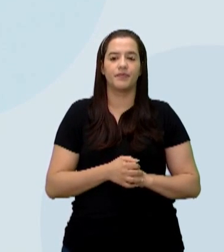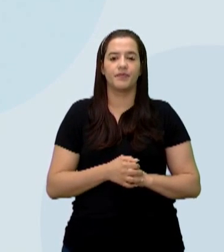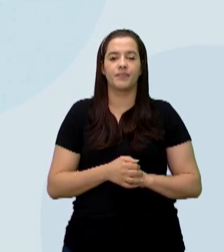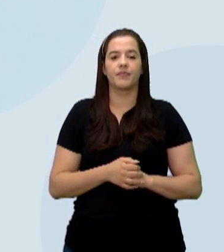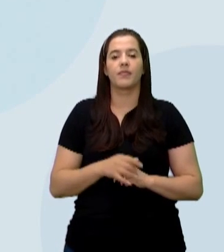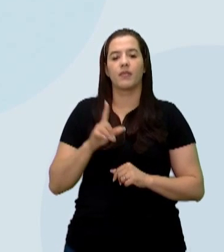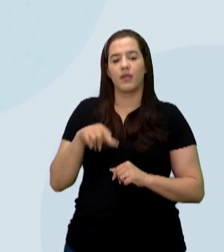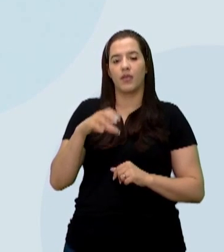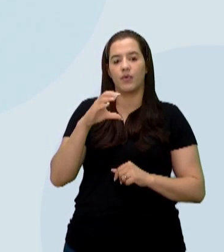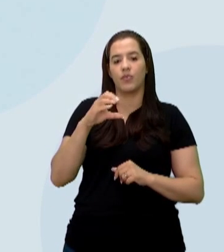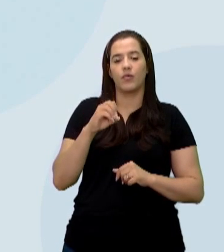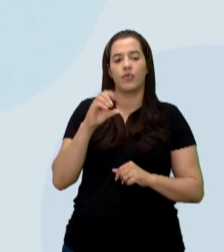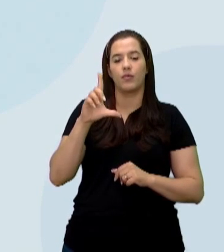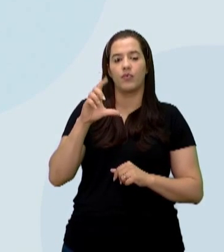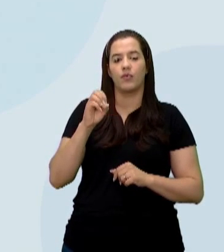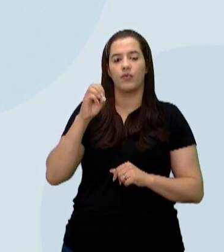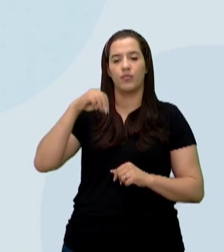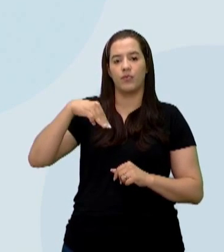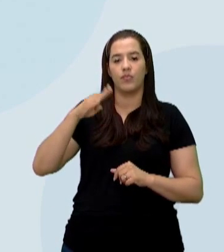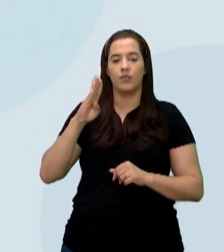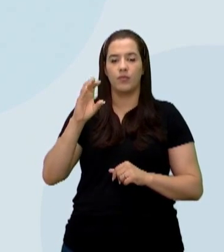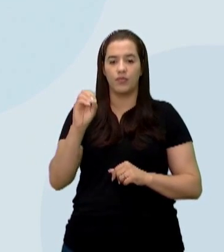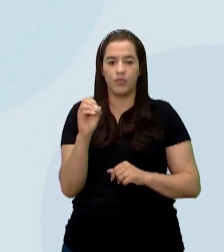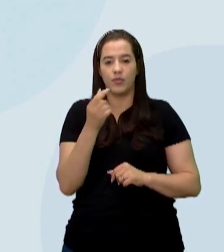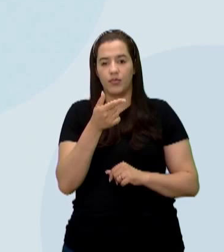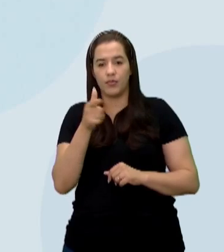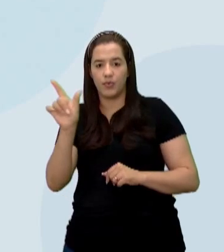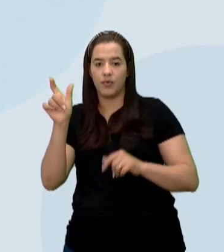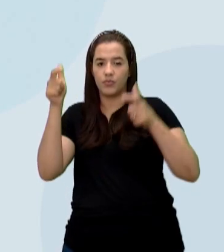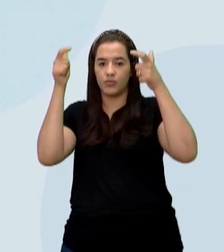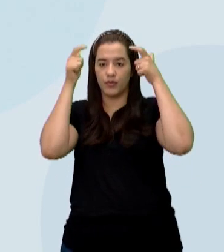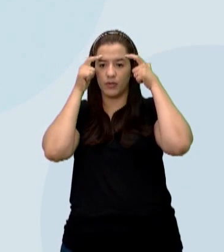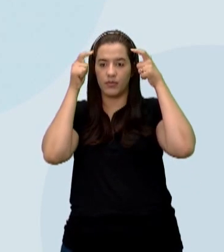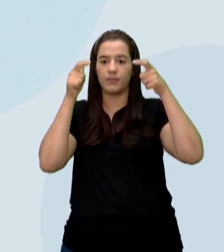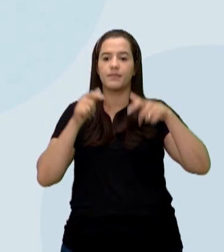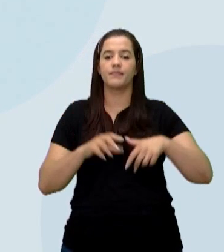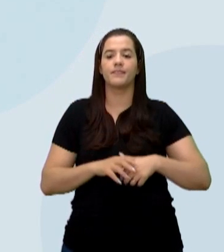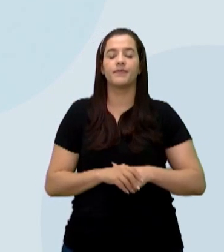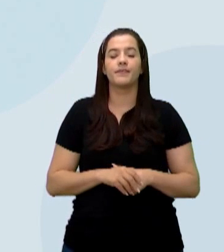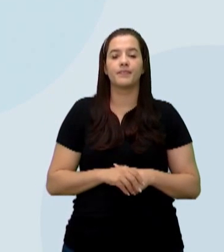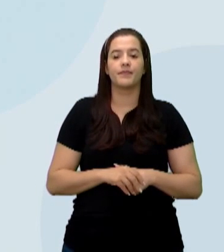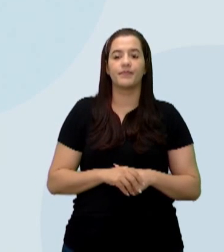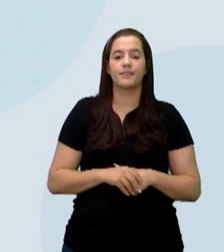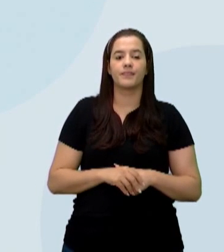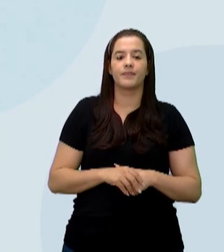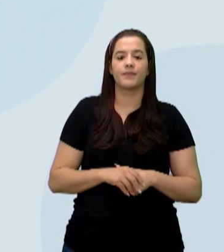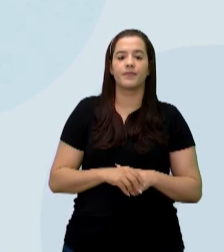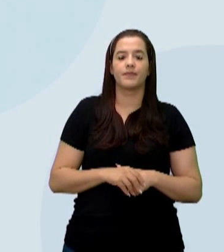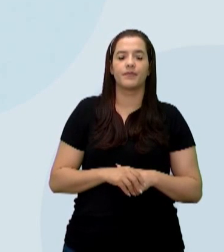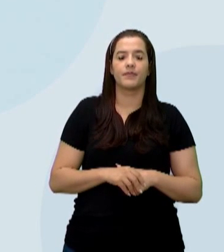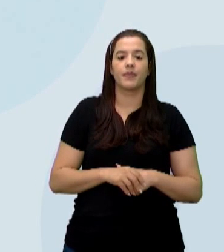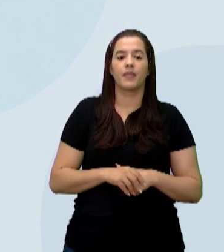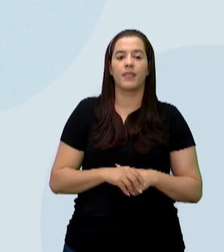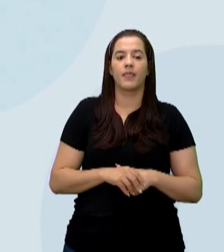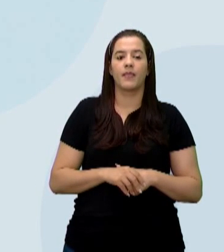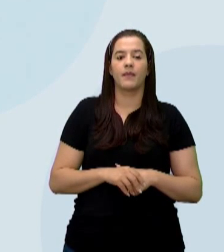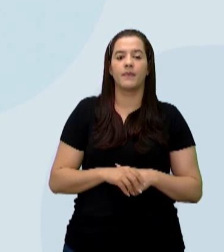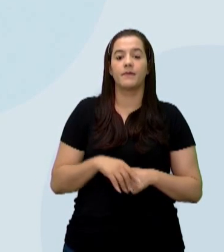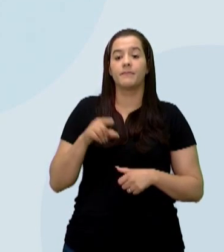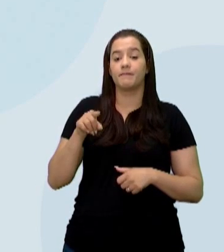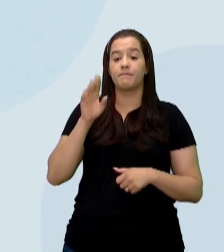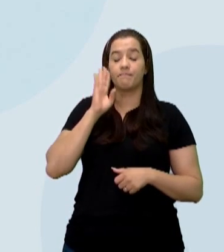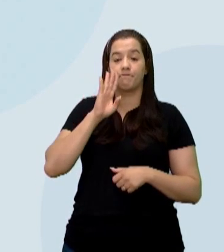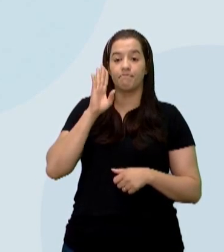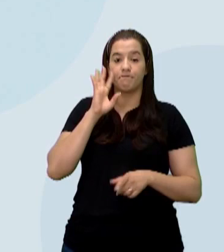se dirigindo a outra personagem, aqui um rei. Próximo slide. E é legal a questão